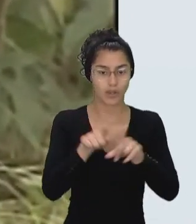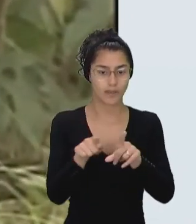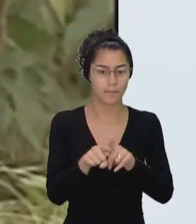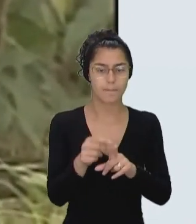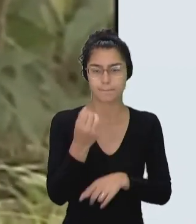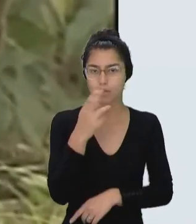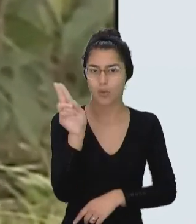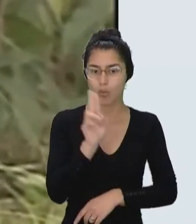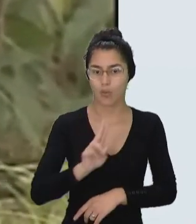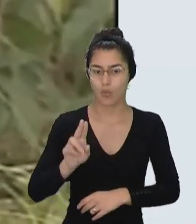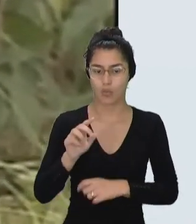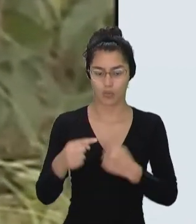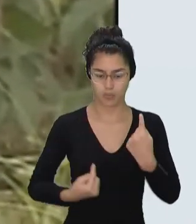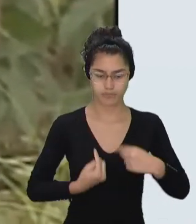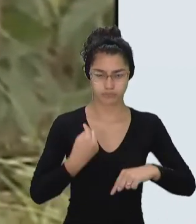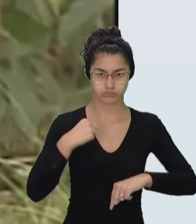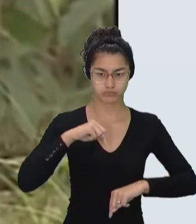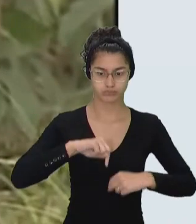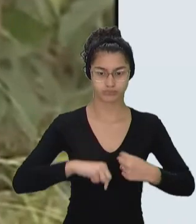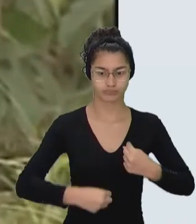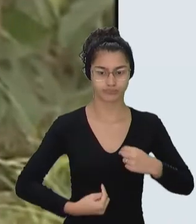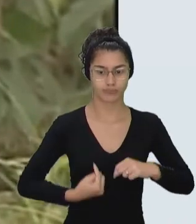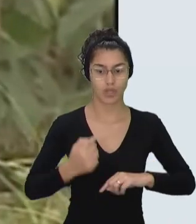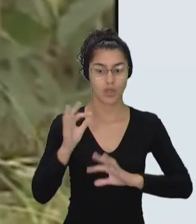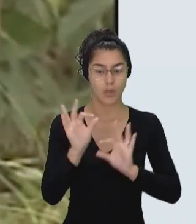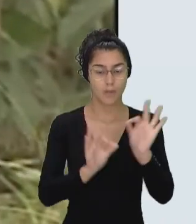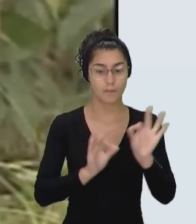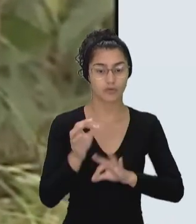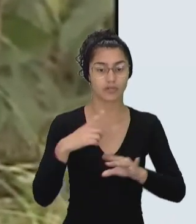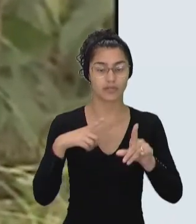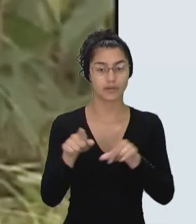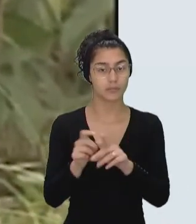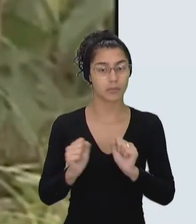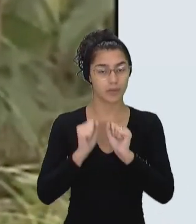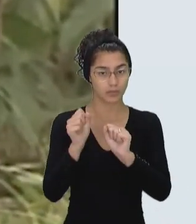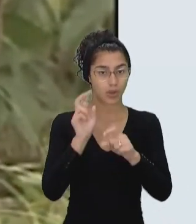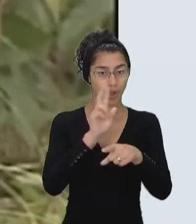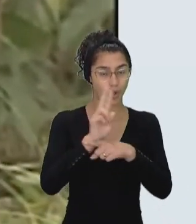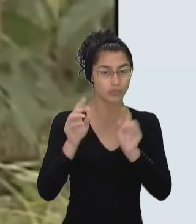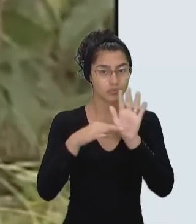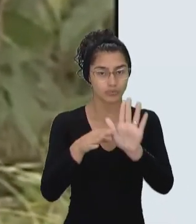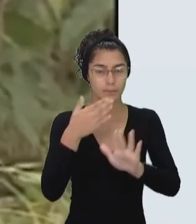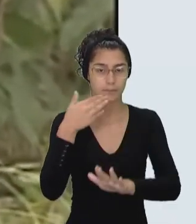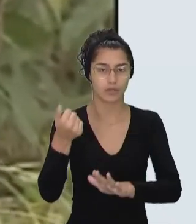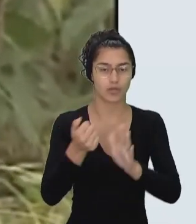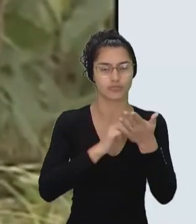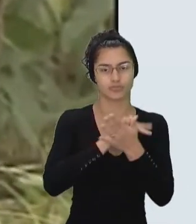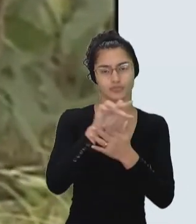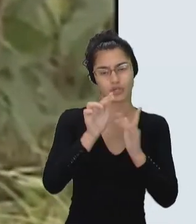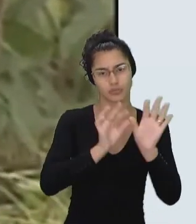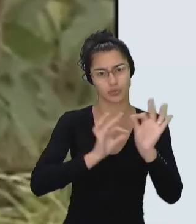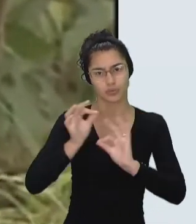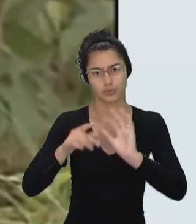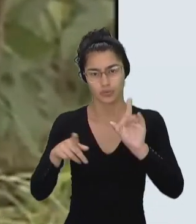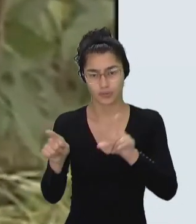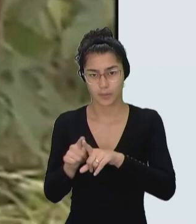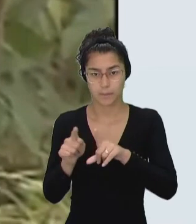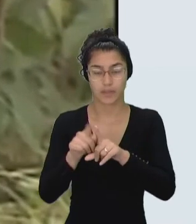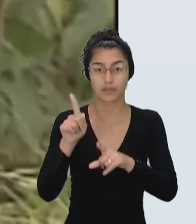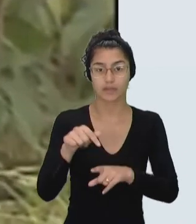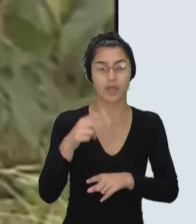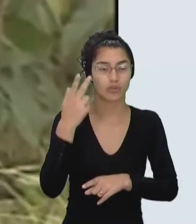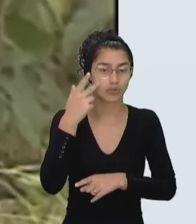bom funcionamento do sistema imunológico. E o projeto Bioforte prevê a melhoria ainda de outros produtos que são